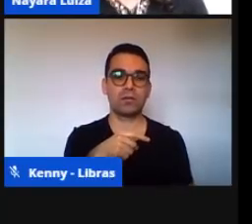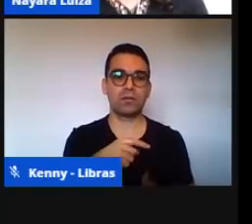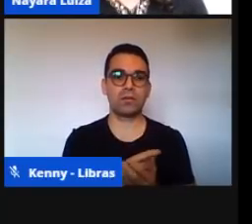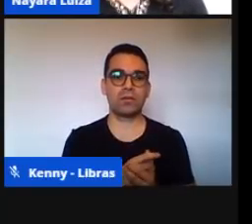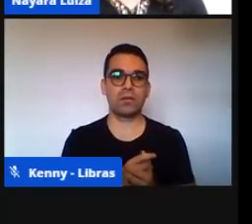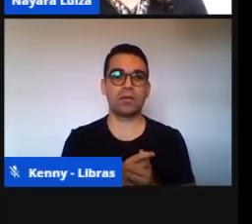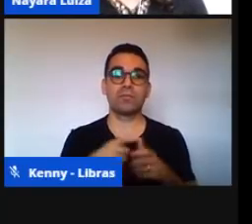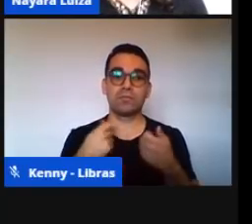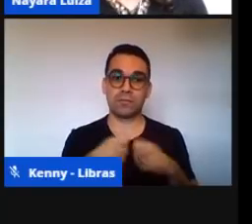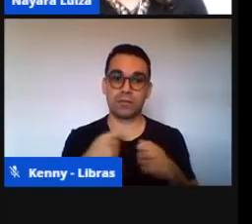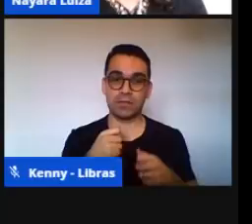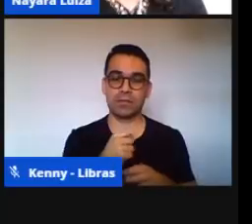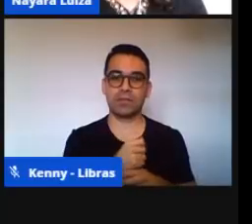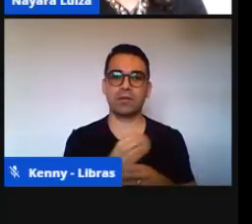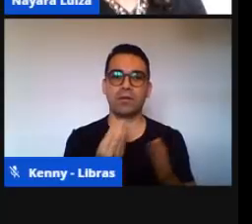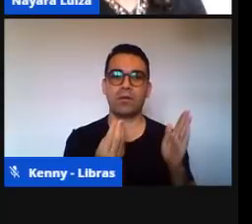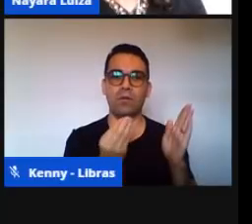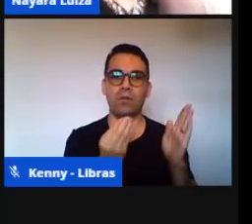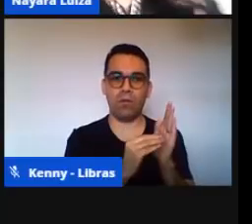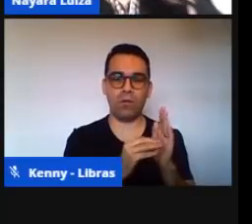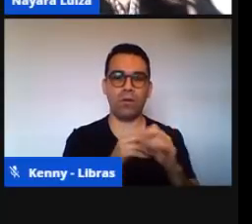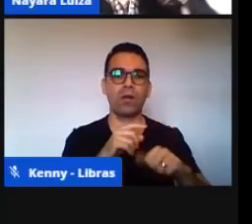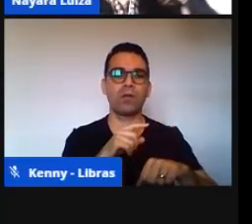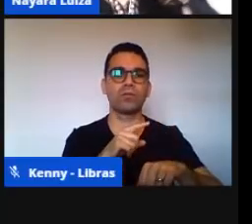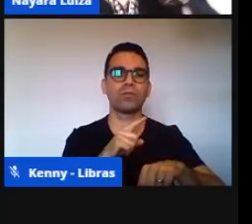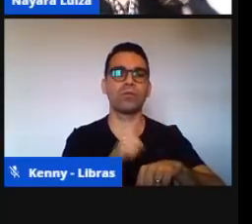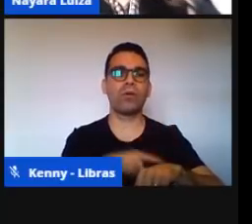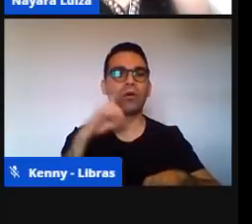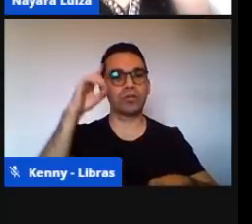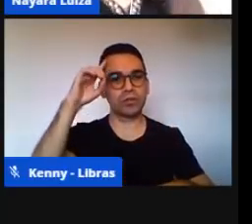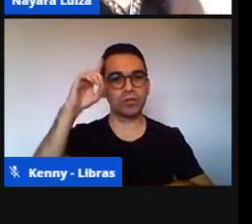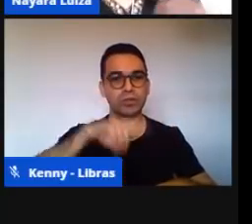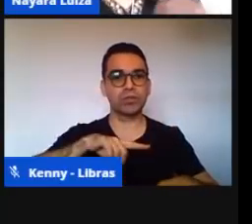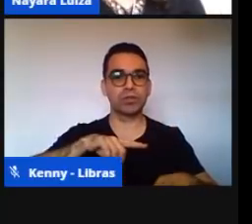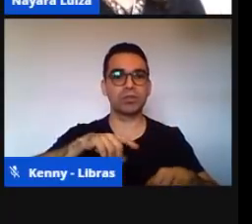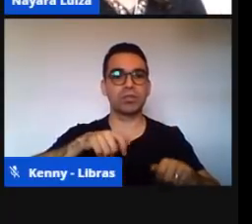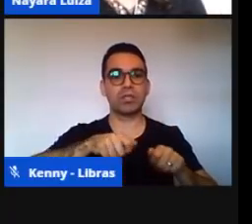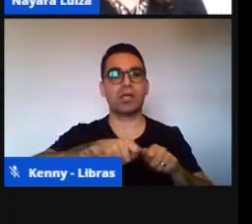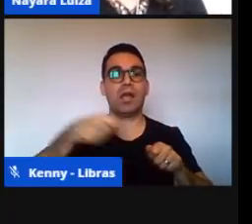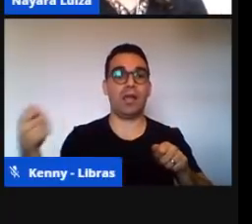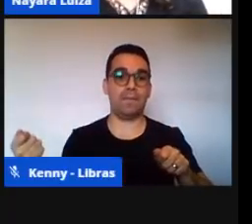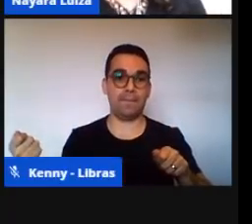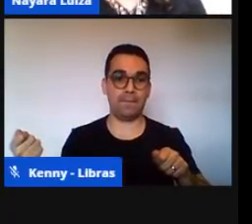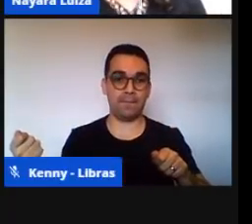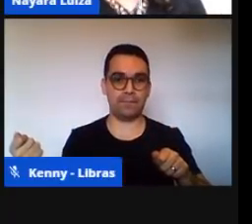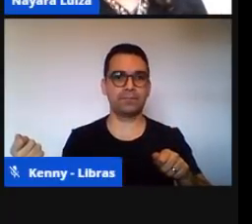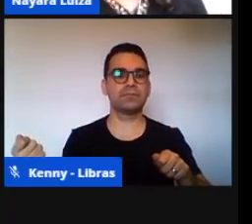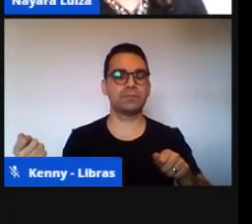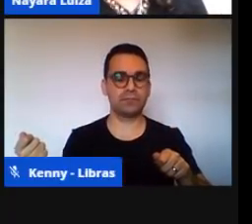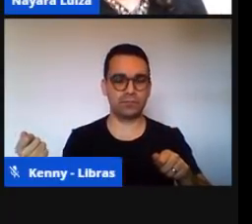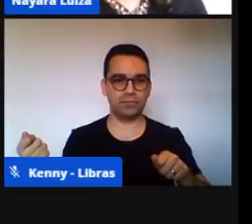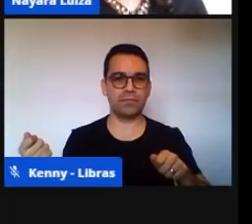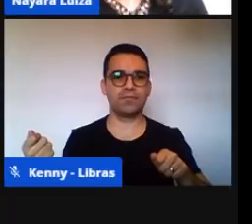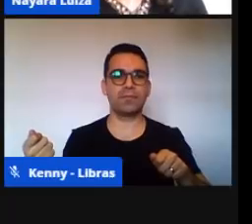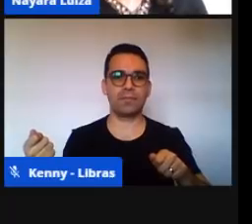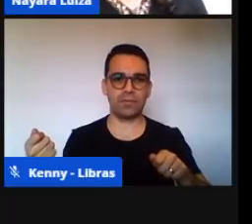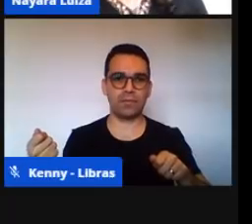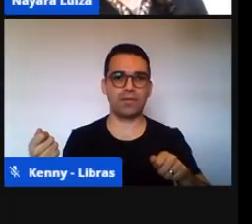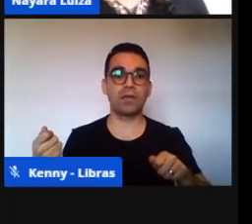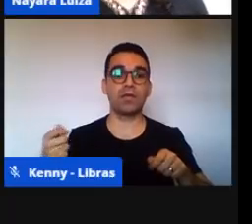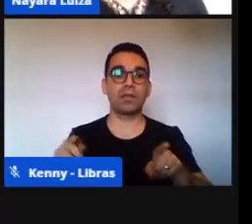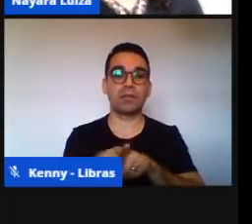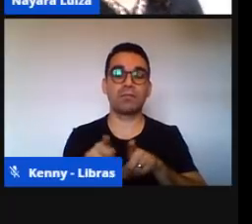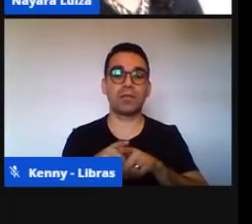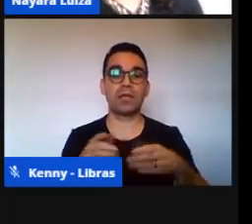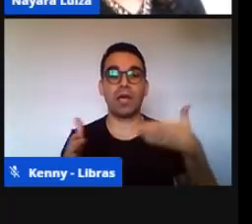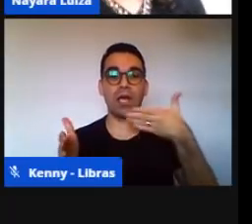identificado com data de abertura e a data de validade, né, que ele vai ter depois de aberto.